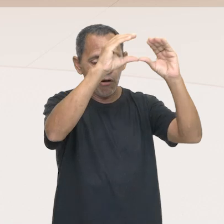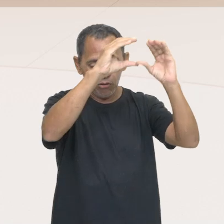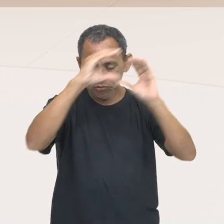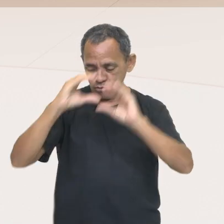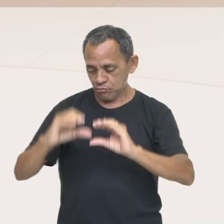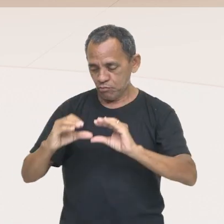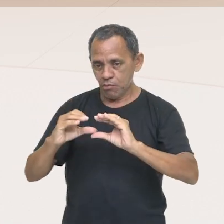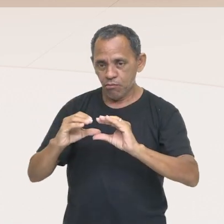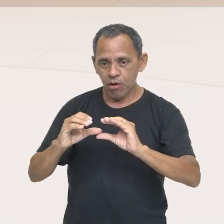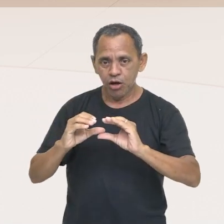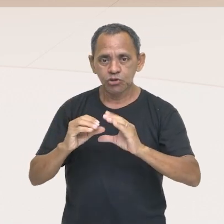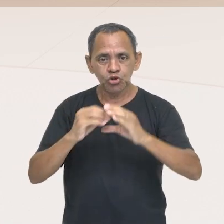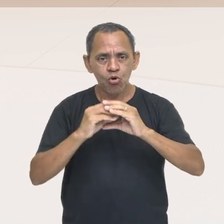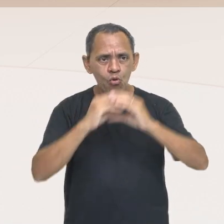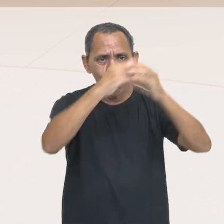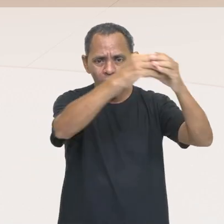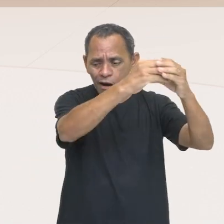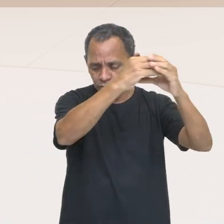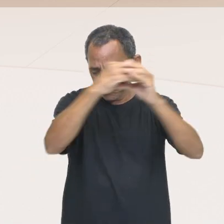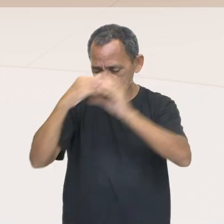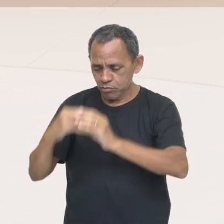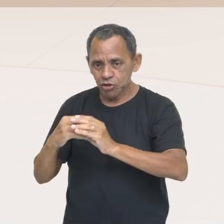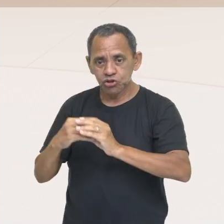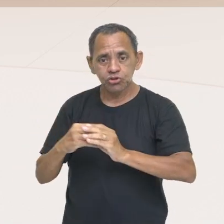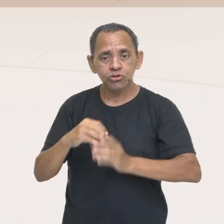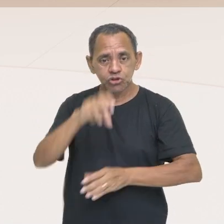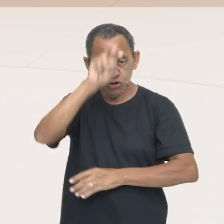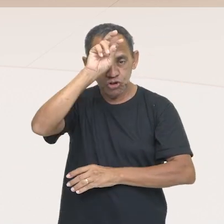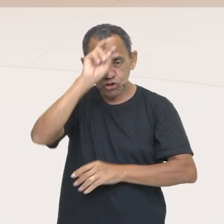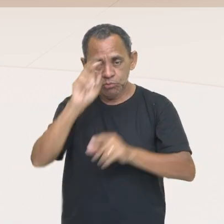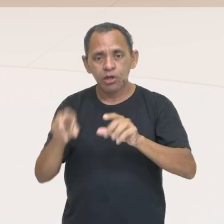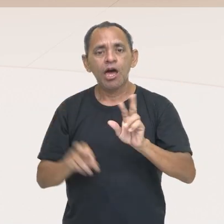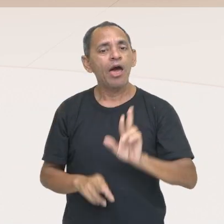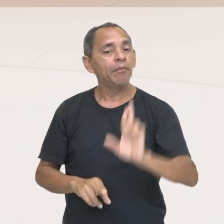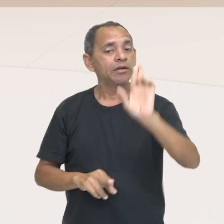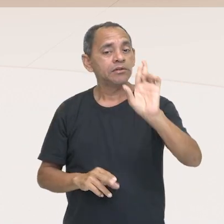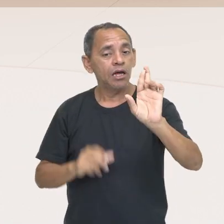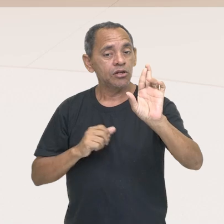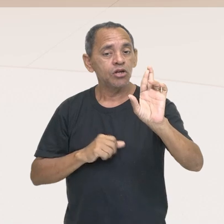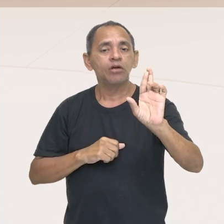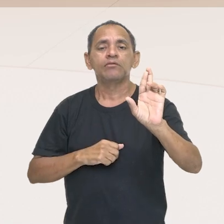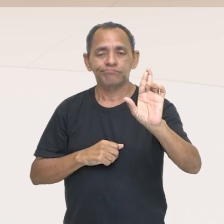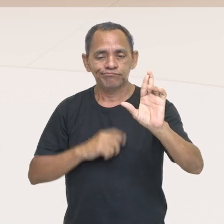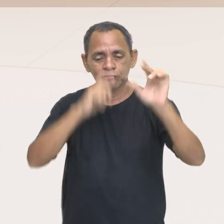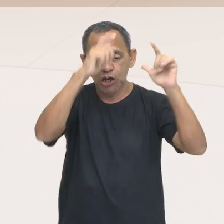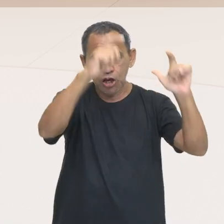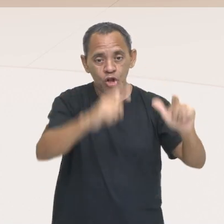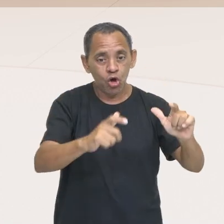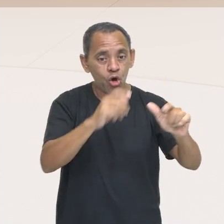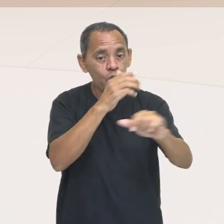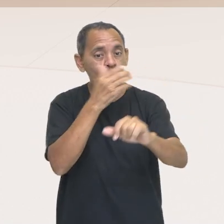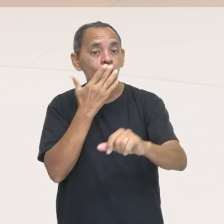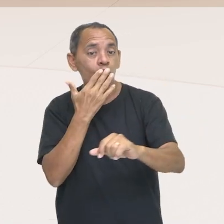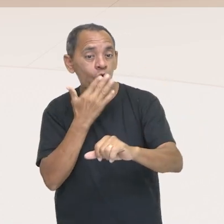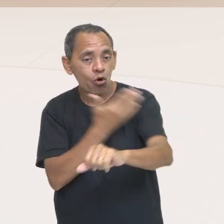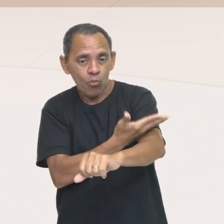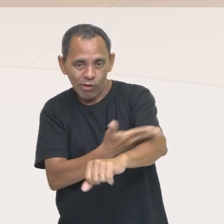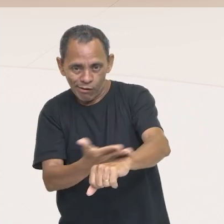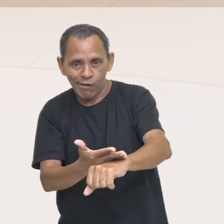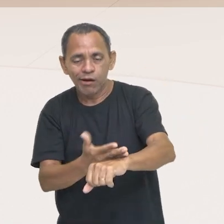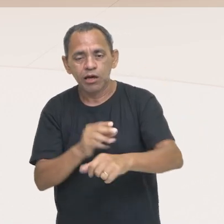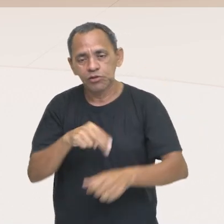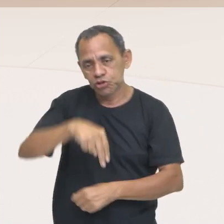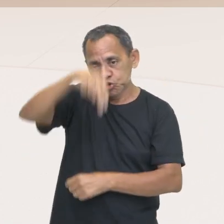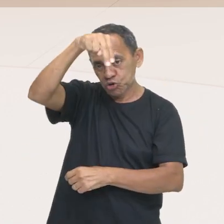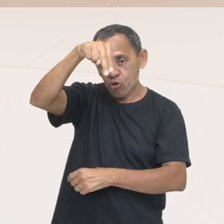Egito, né? O Baixo Egito representado pela coroa branca, né, que estava localizado ao